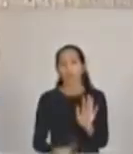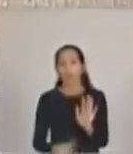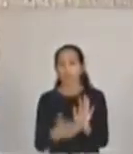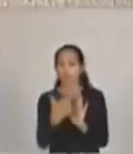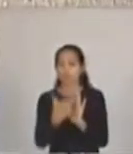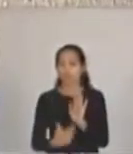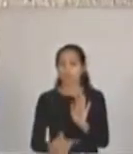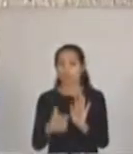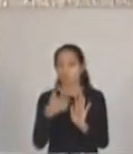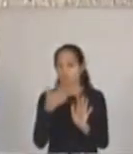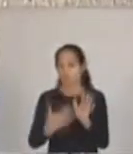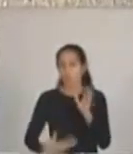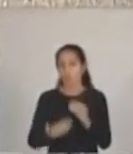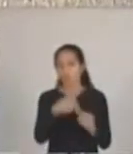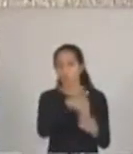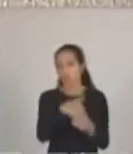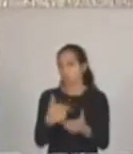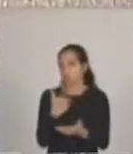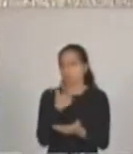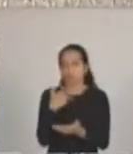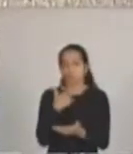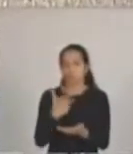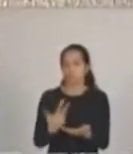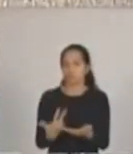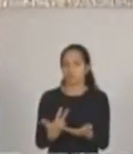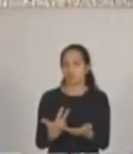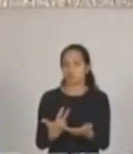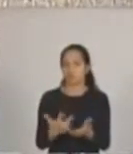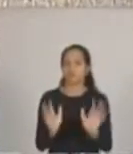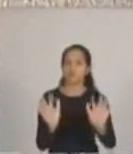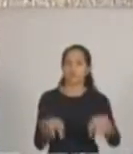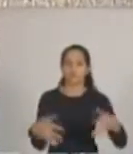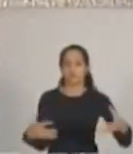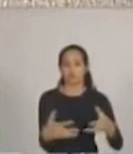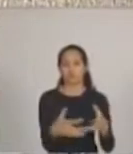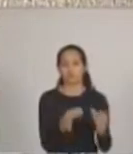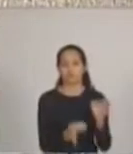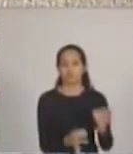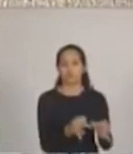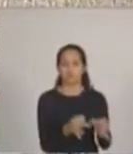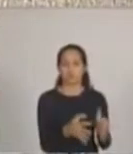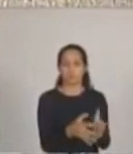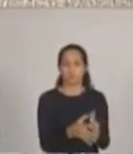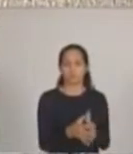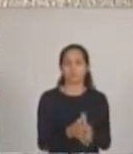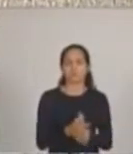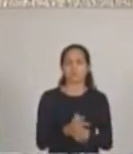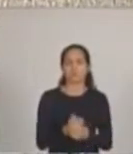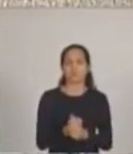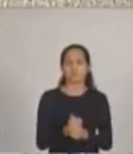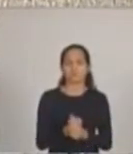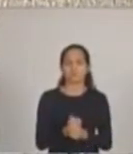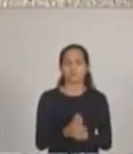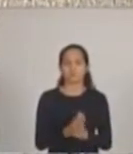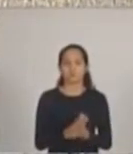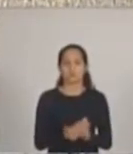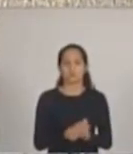agora acrescentar voto no dele de outras verdade, comissões. Verdade, finaliza na Comissão de Justiça, deixa eu finalizar então. Aqui, senão vou,